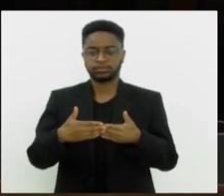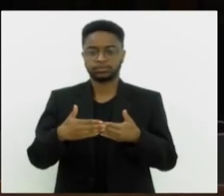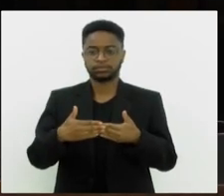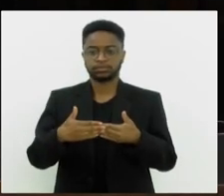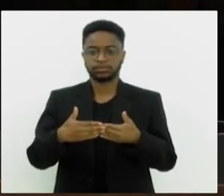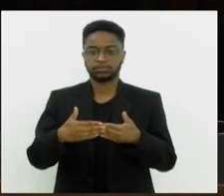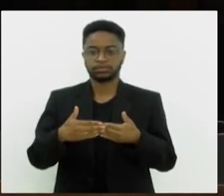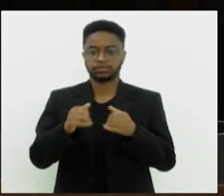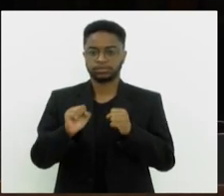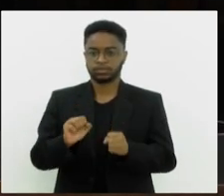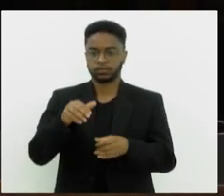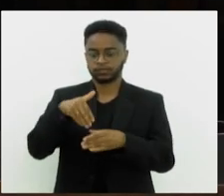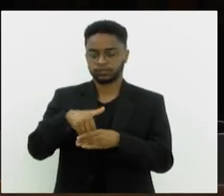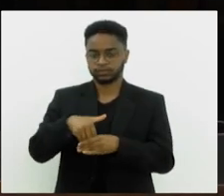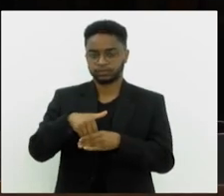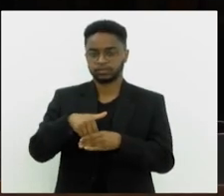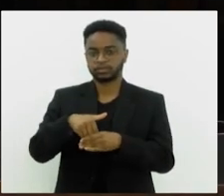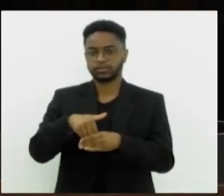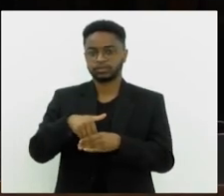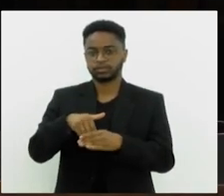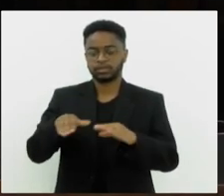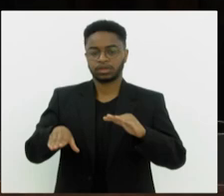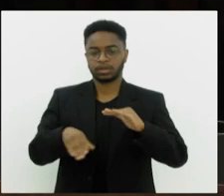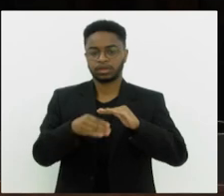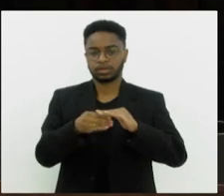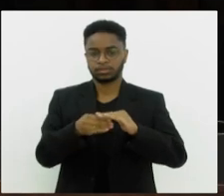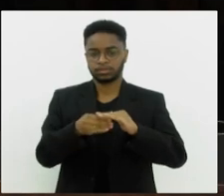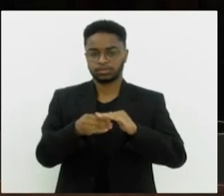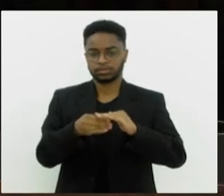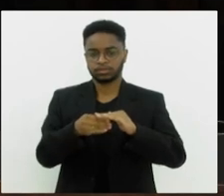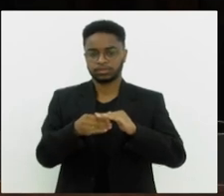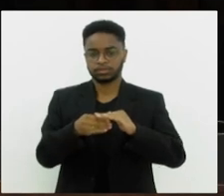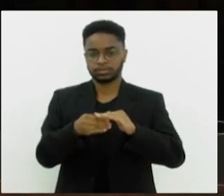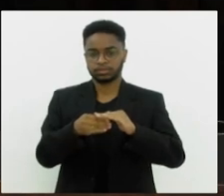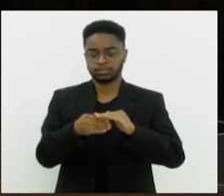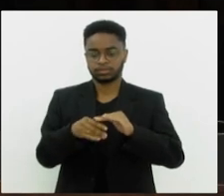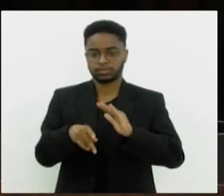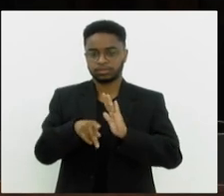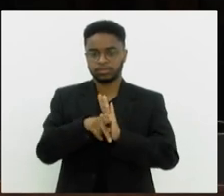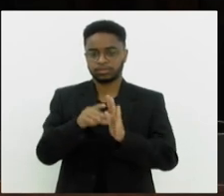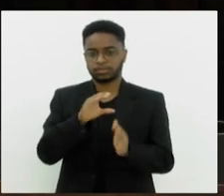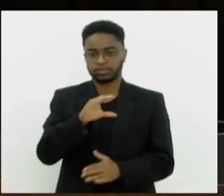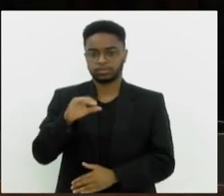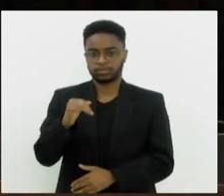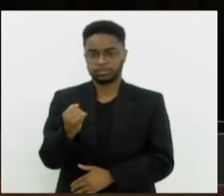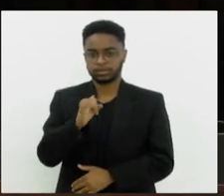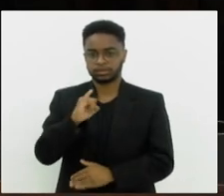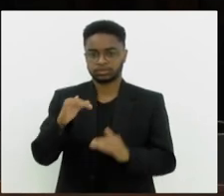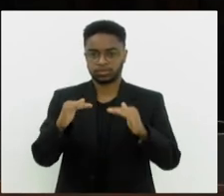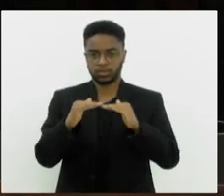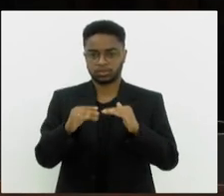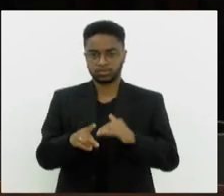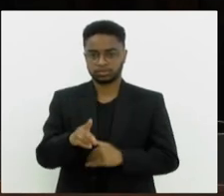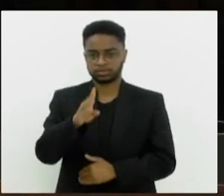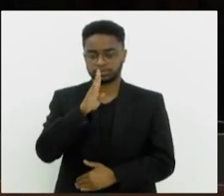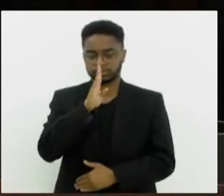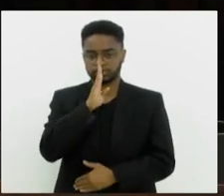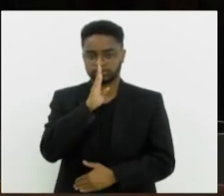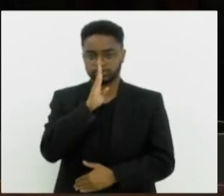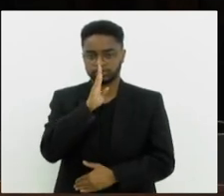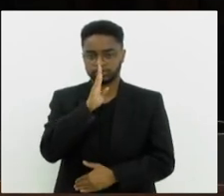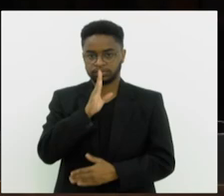discussão, em votação, as emendas da CCJ. Senhores que aprovam, permaneçam como